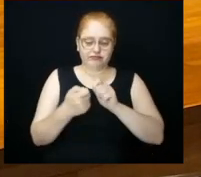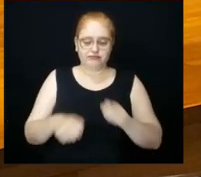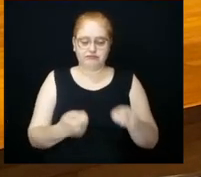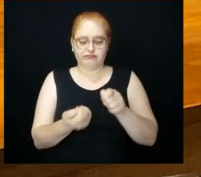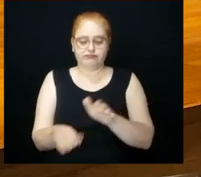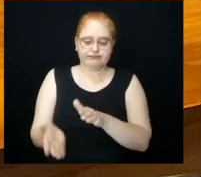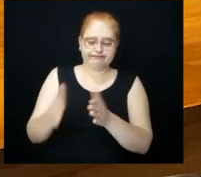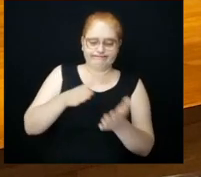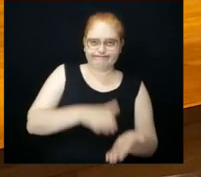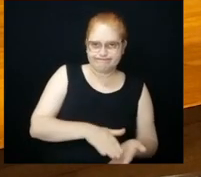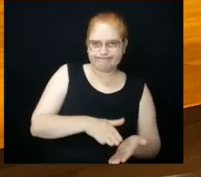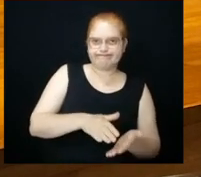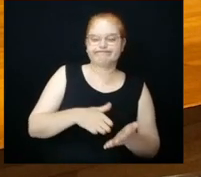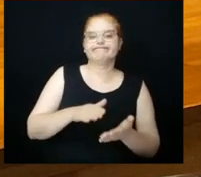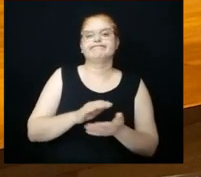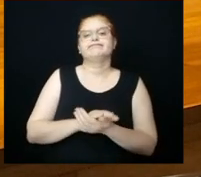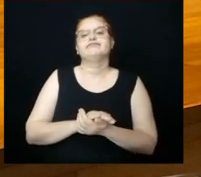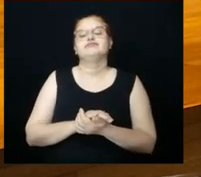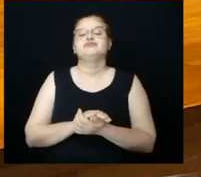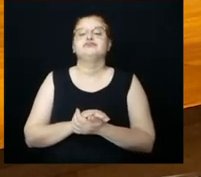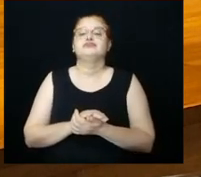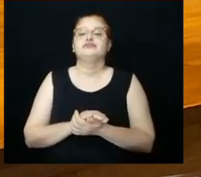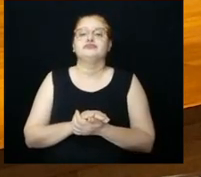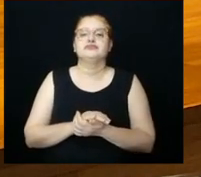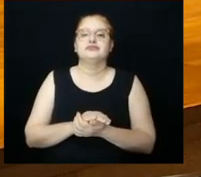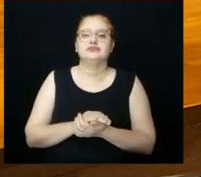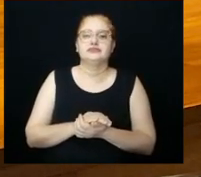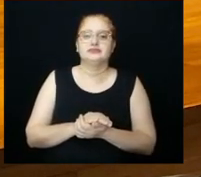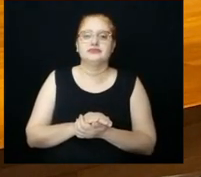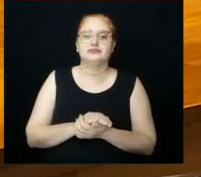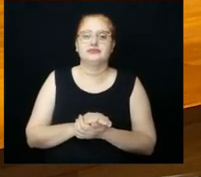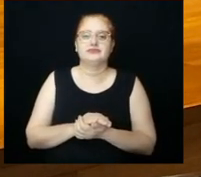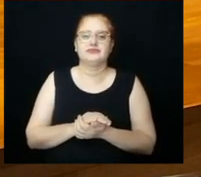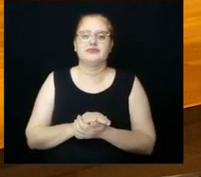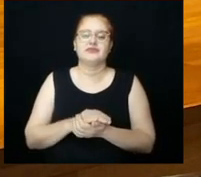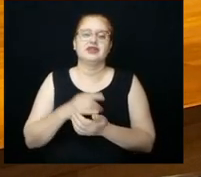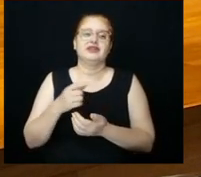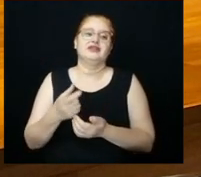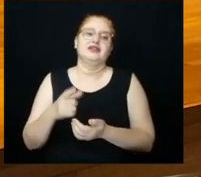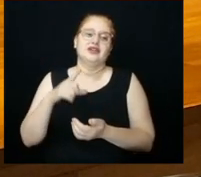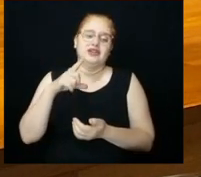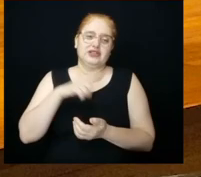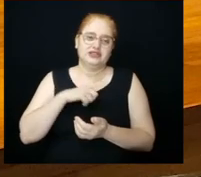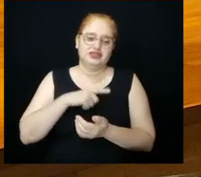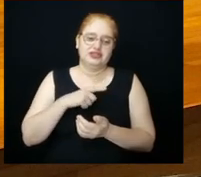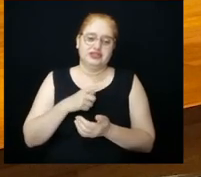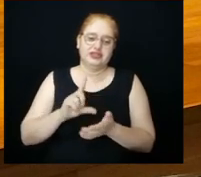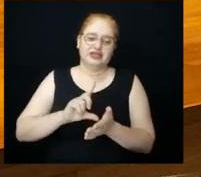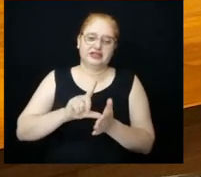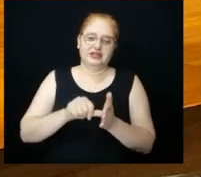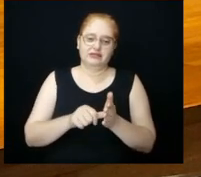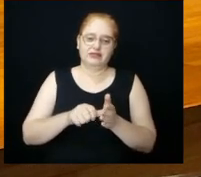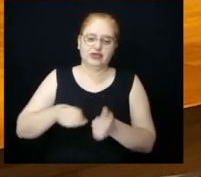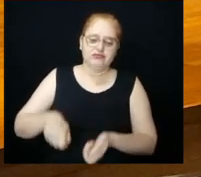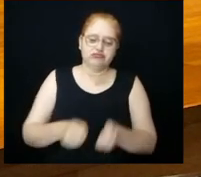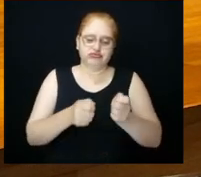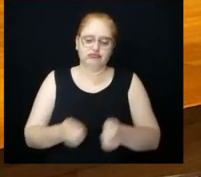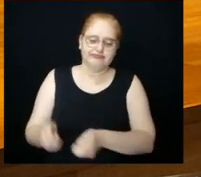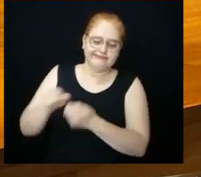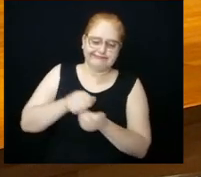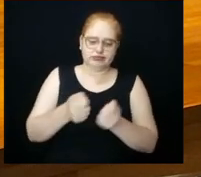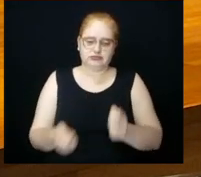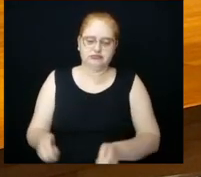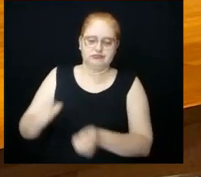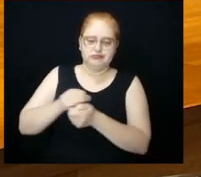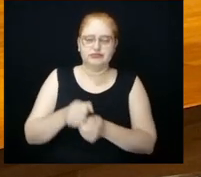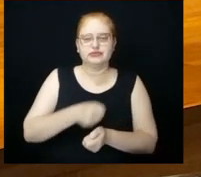visto. Arrastaram-no assim mesmo. Os dentes charruando a terra. Depois de fecharem o buraco, o velho puxa a